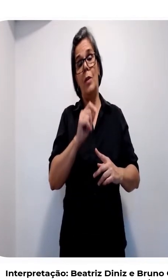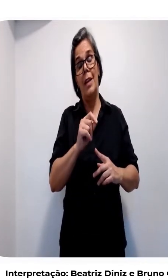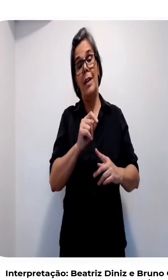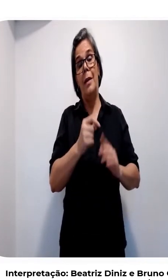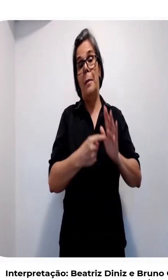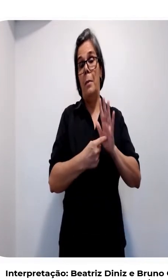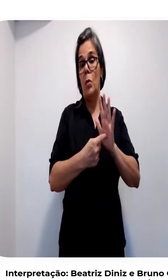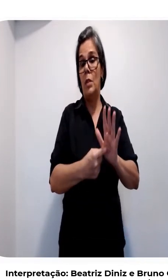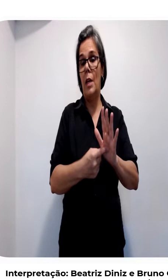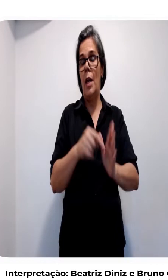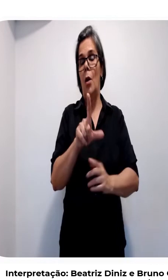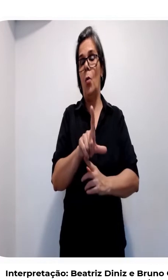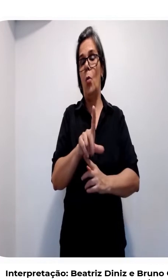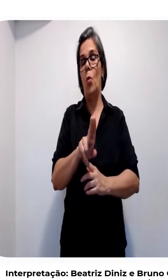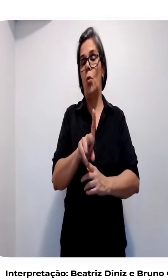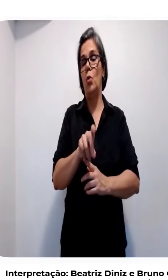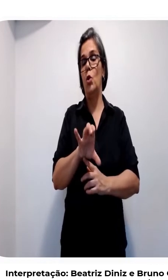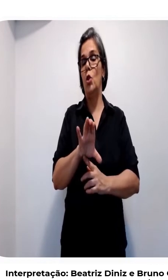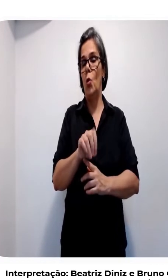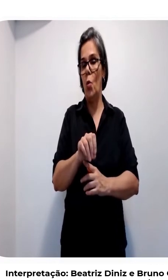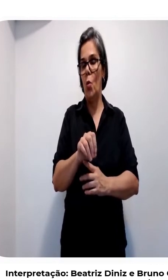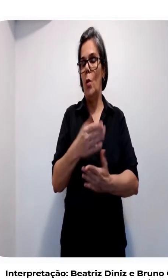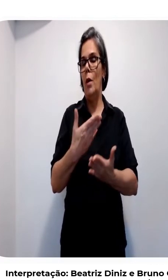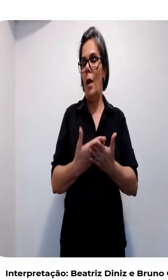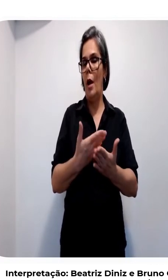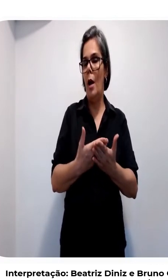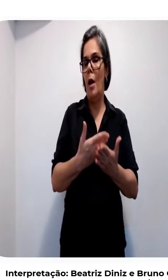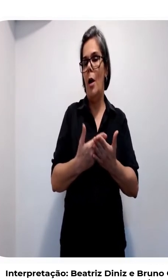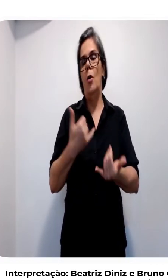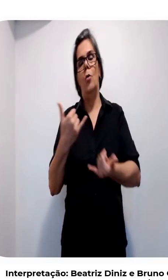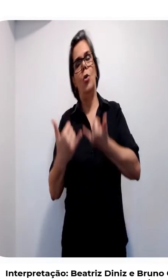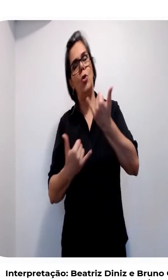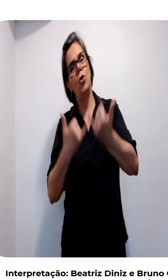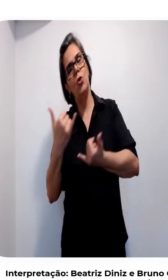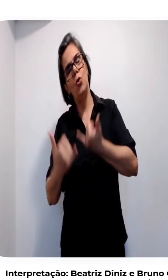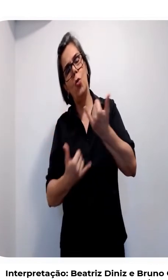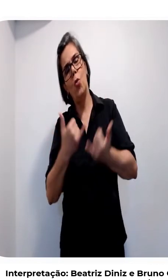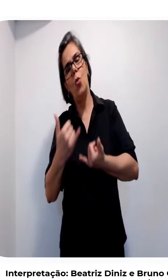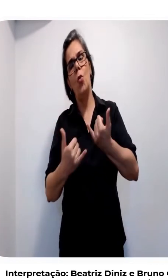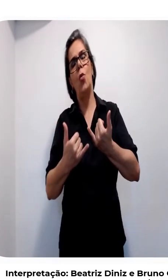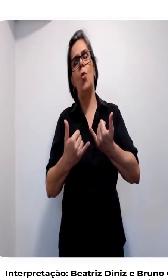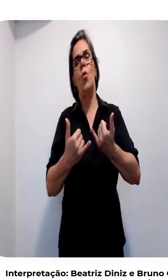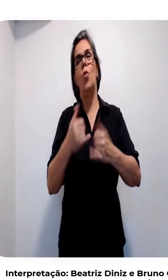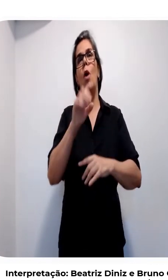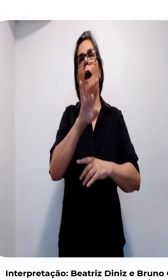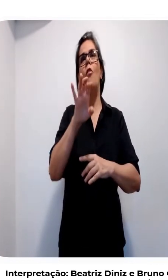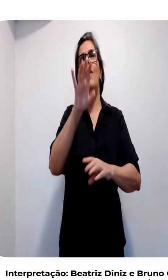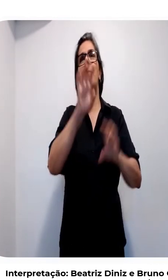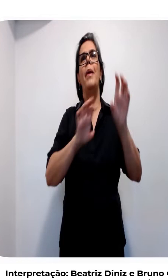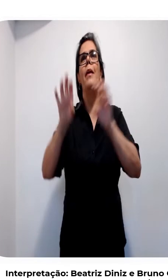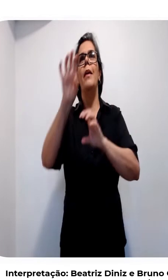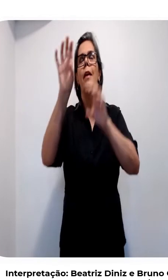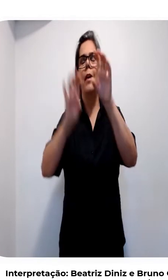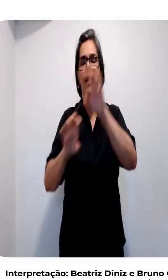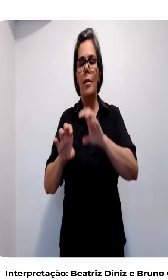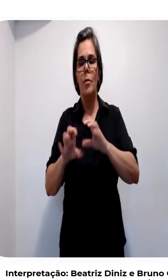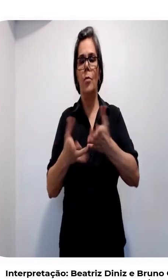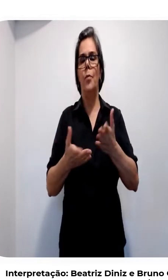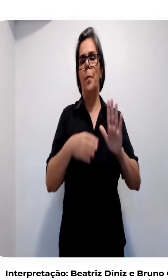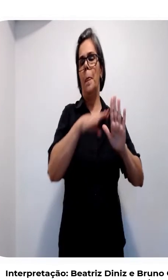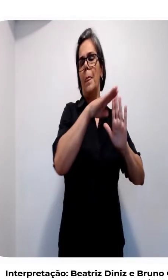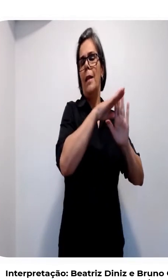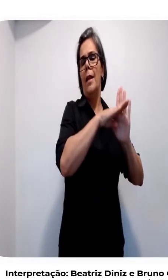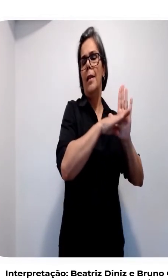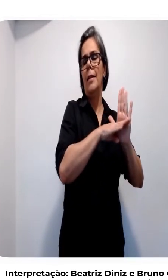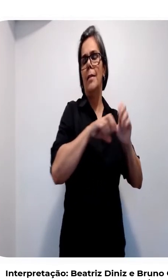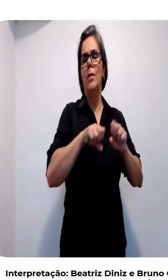né, para as aulas, de fazer um jogo, de montar um alfabeto, de fazer listas de